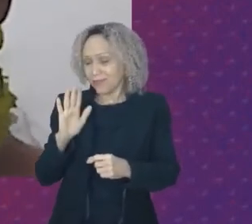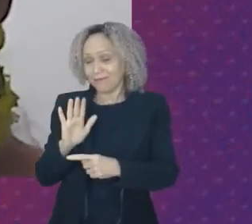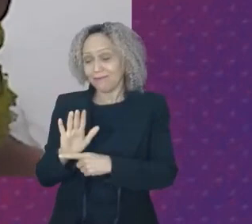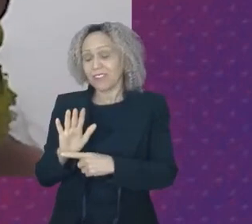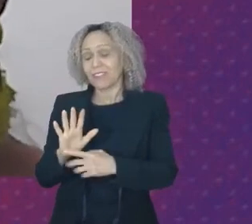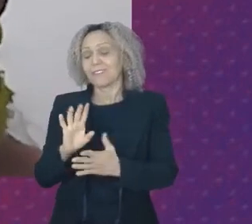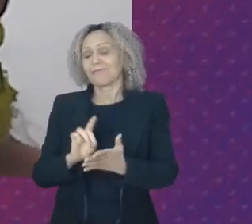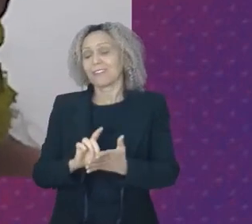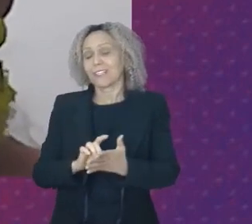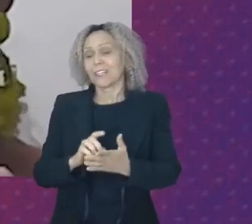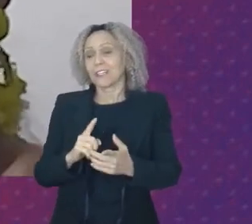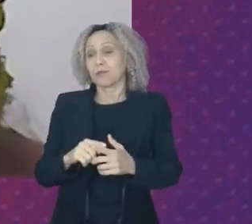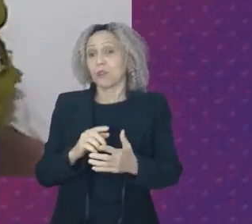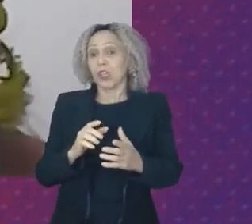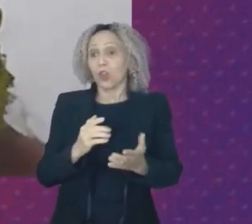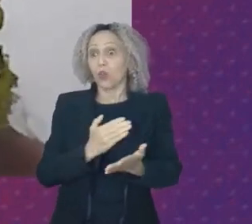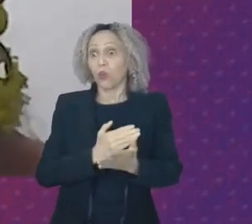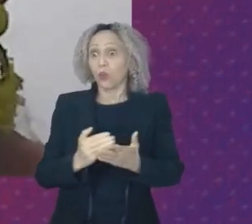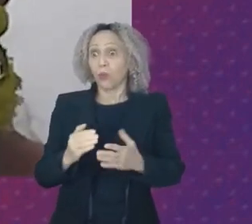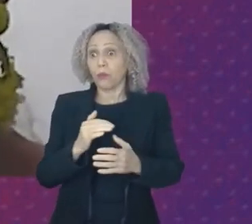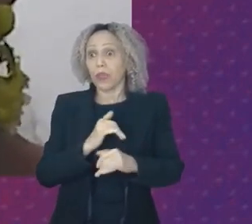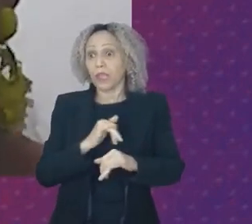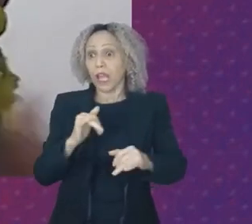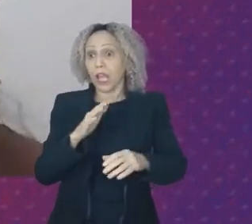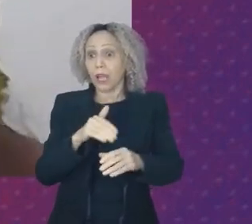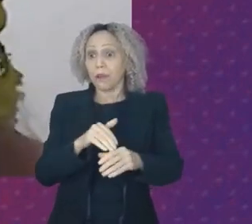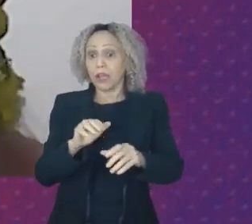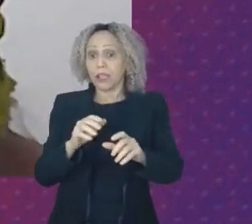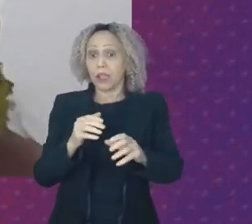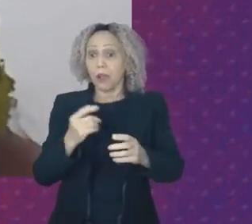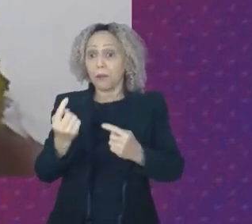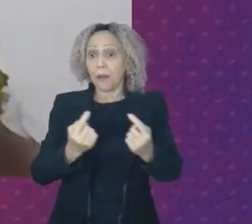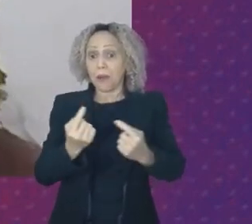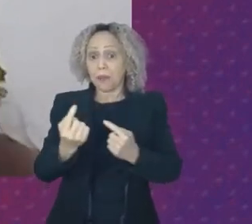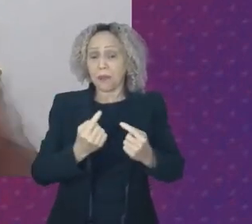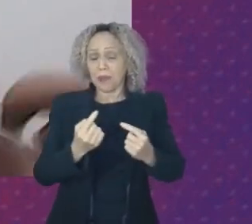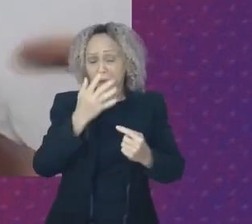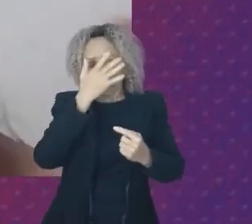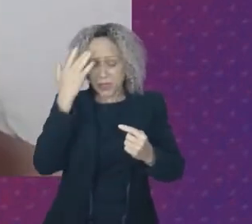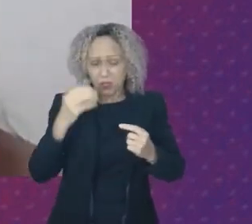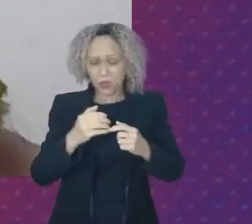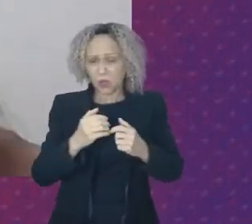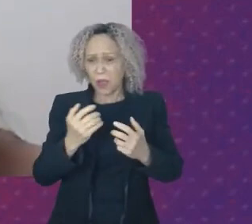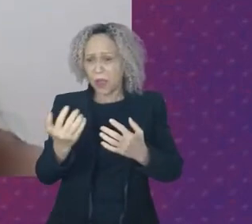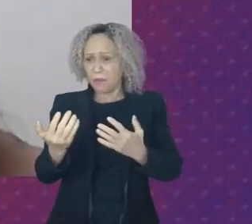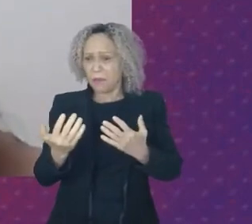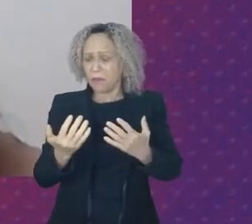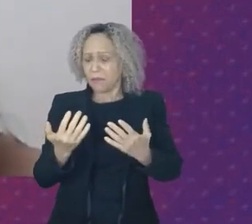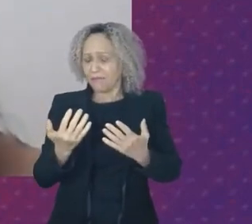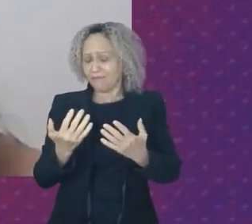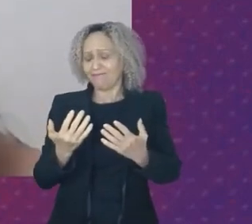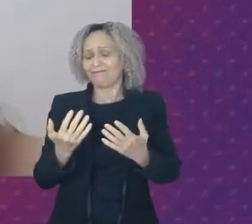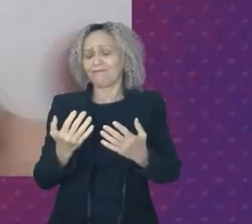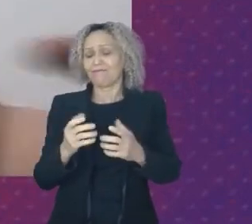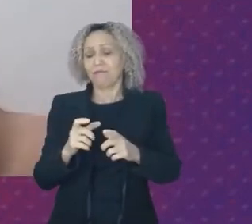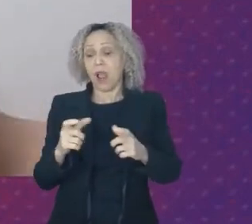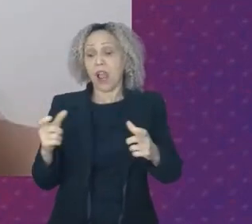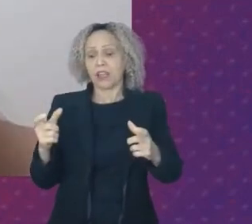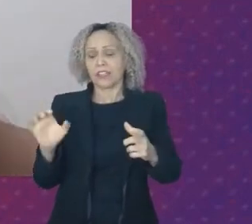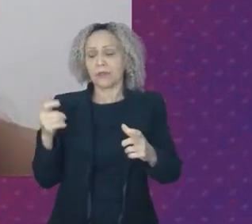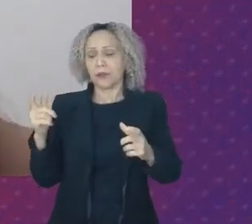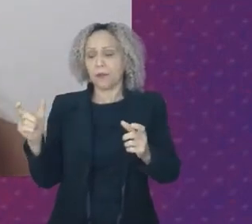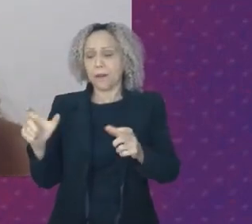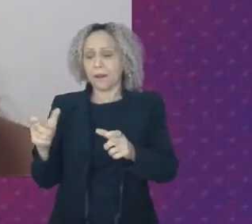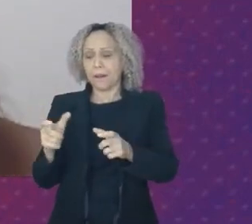principais formas de atuação dessa pessoa, né? O que ela tem mais facilidade, qual é o trabalho que ela pode executar. Às vezes é